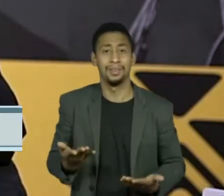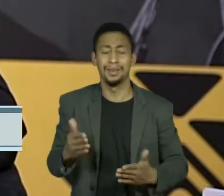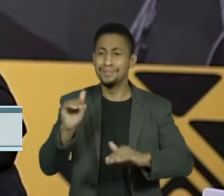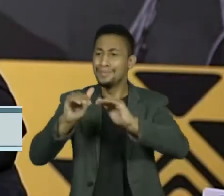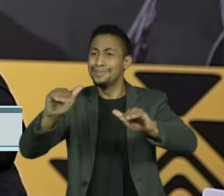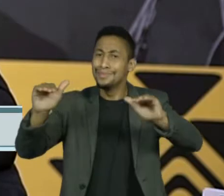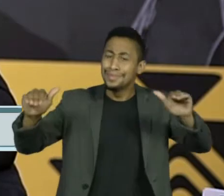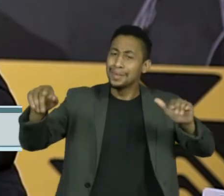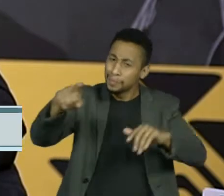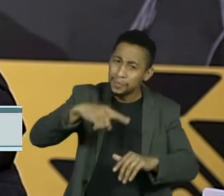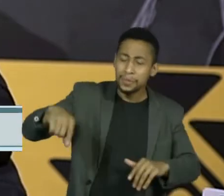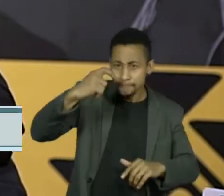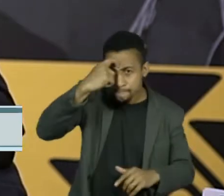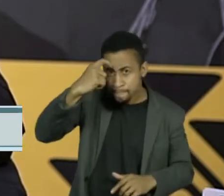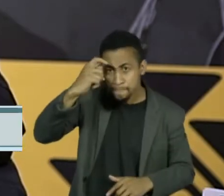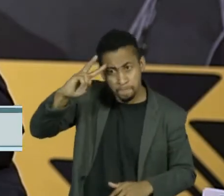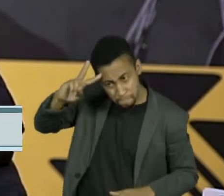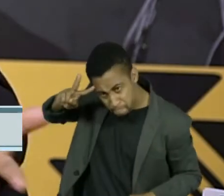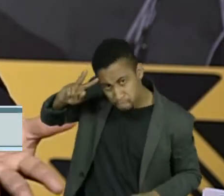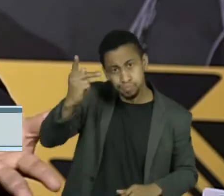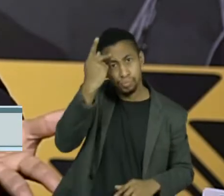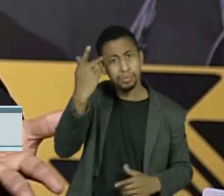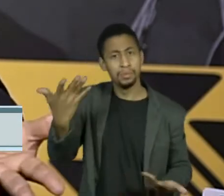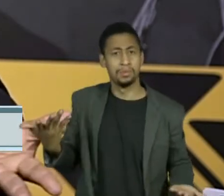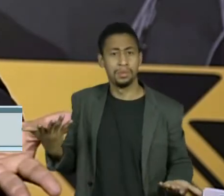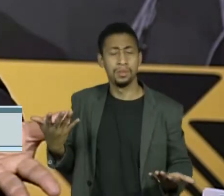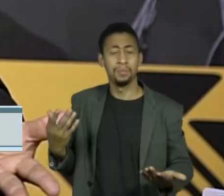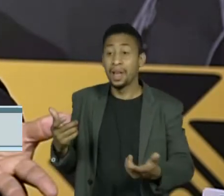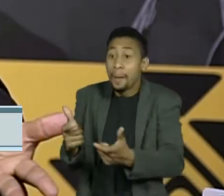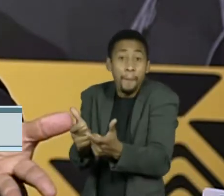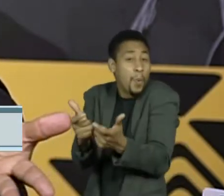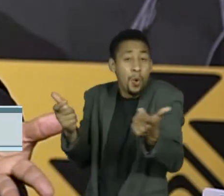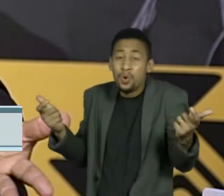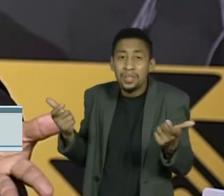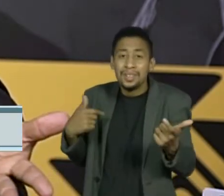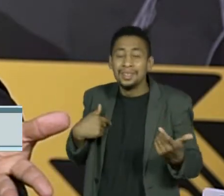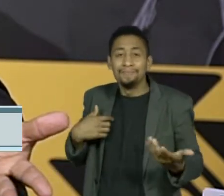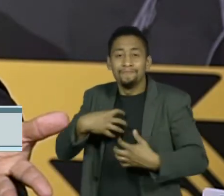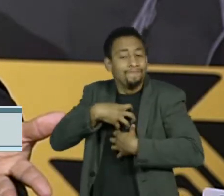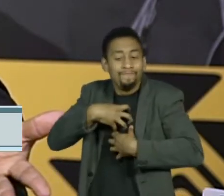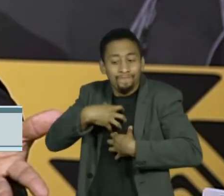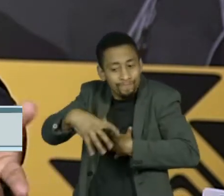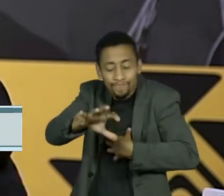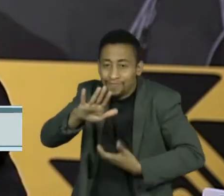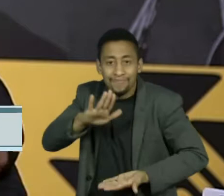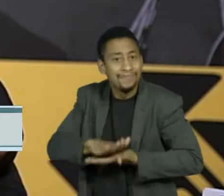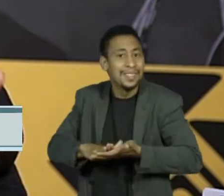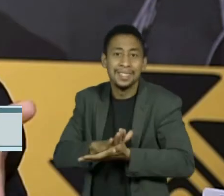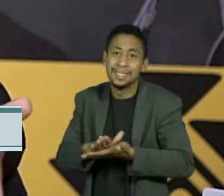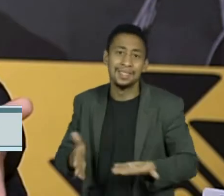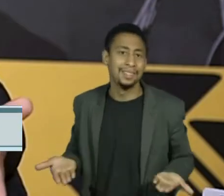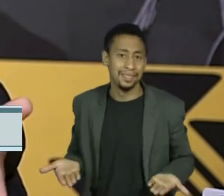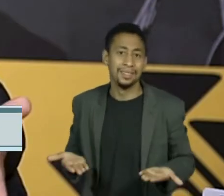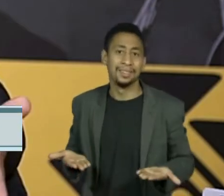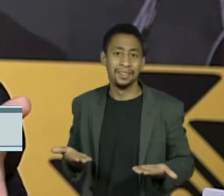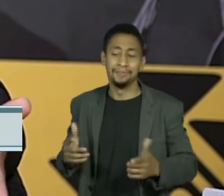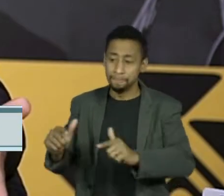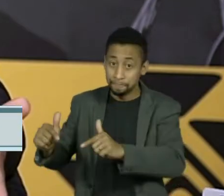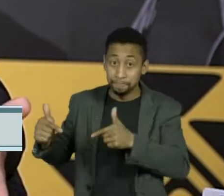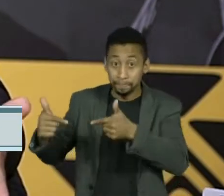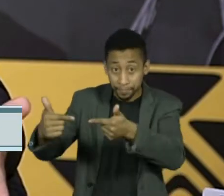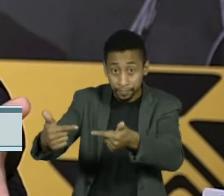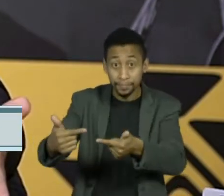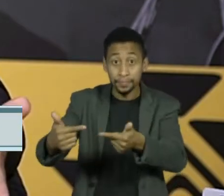que ao final das contas nós perdemos a noção do valor da dignidade da vida humana, não é? E partindo do